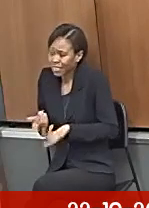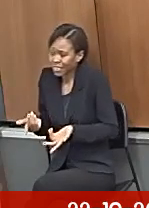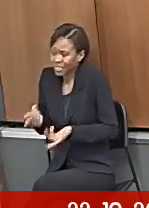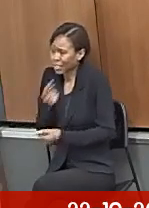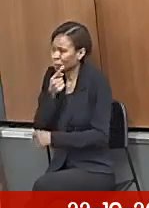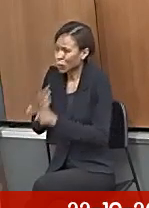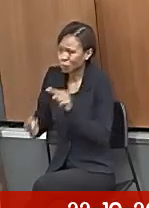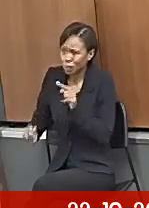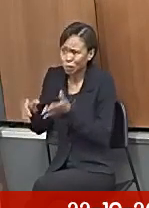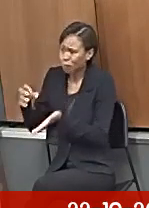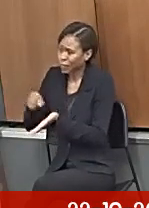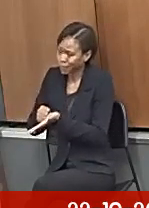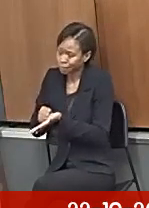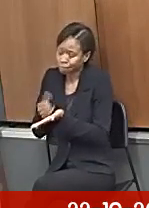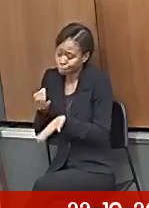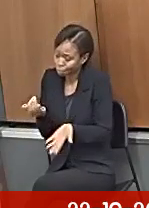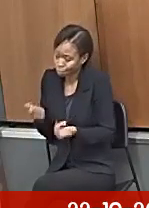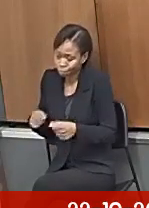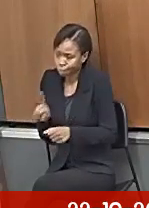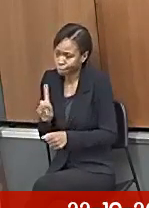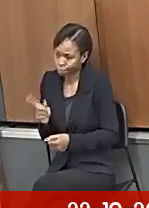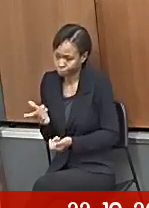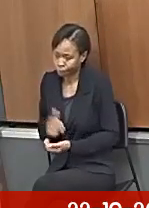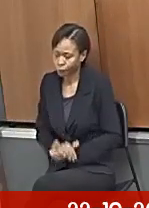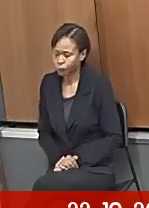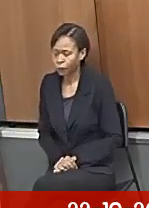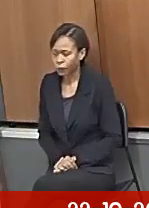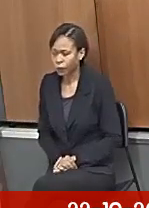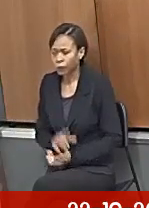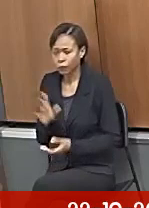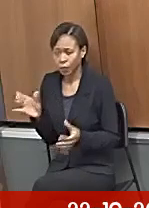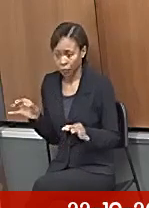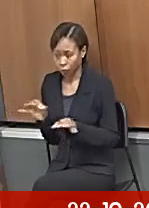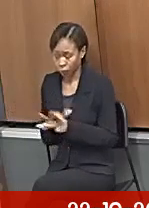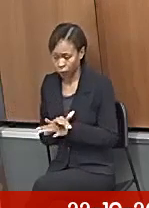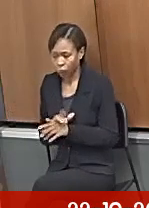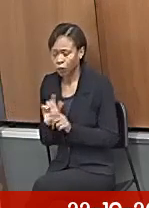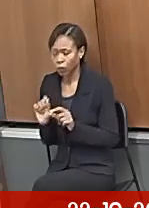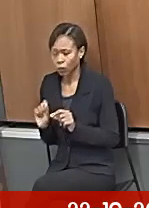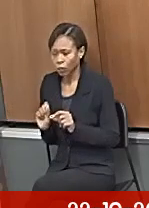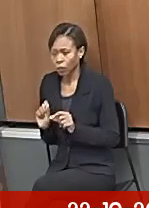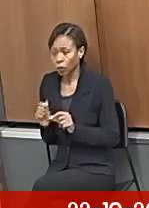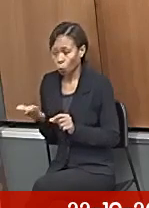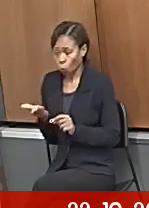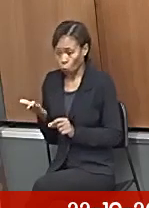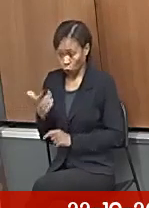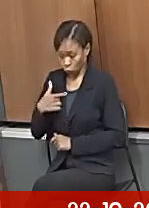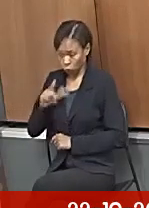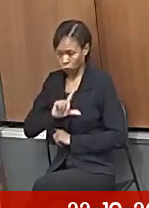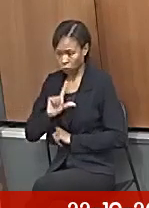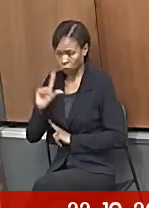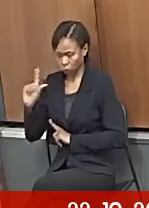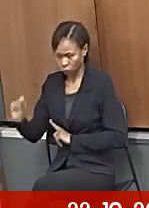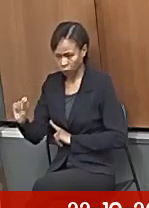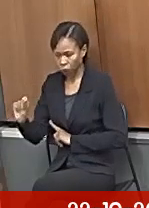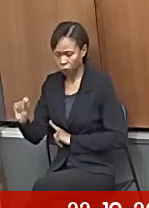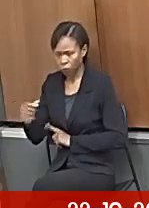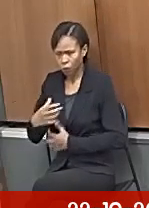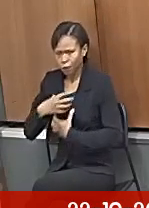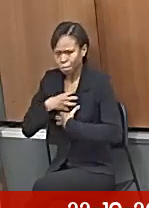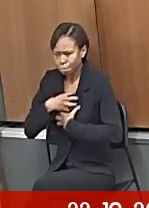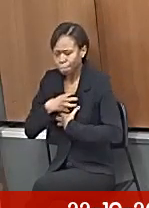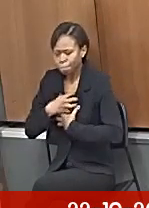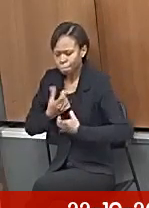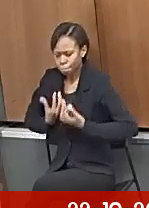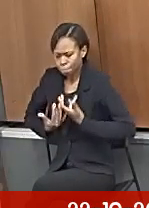ser assim. Mas, para finalizar, professor Wendel, a gente sai daqui hoje com uma chama